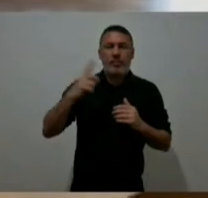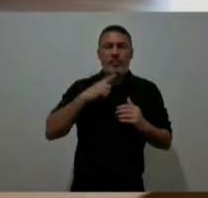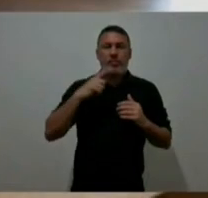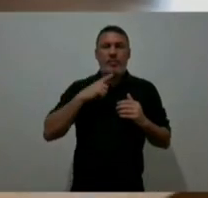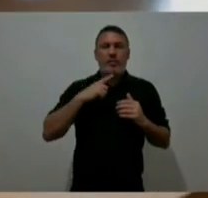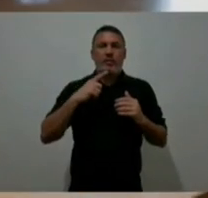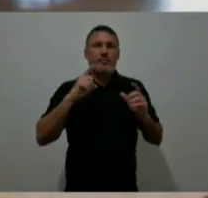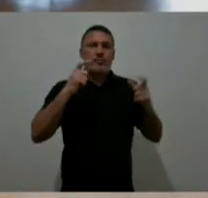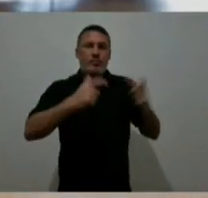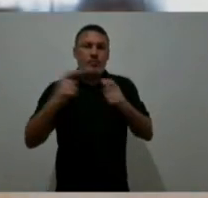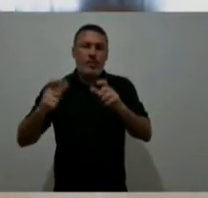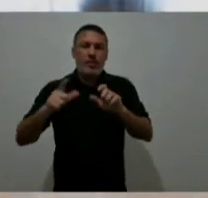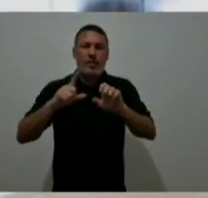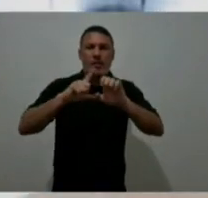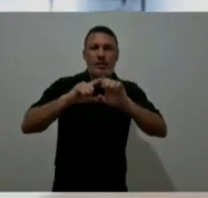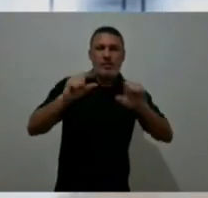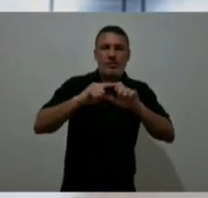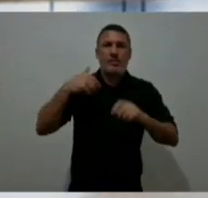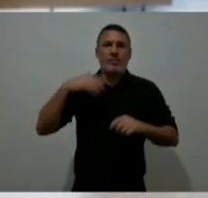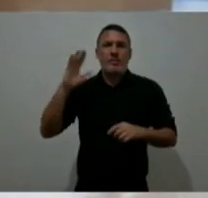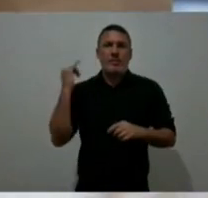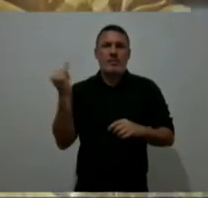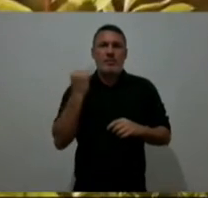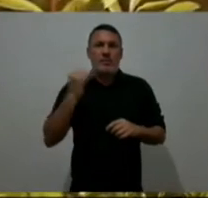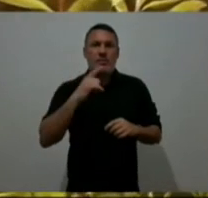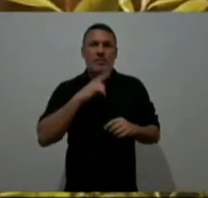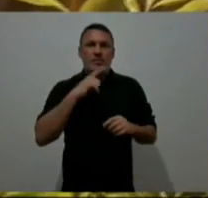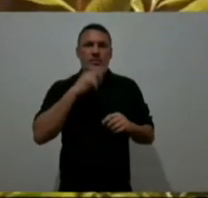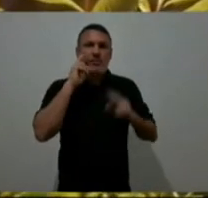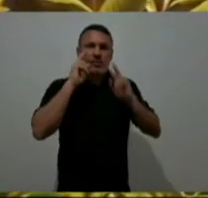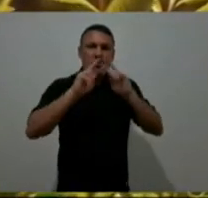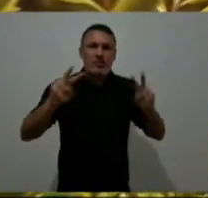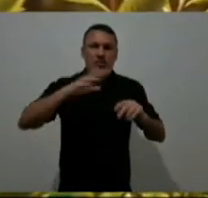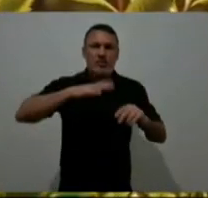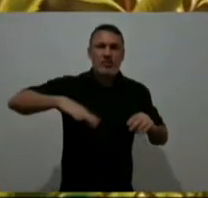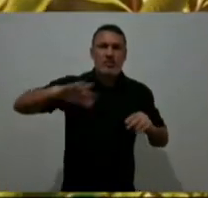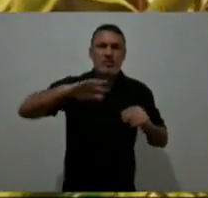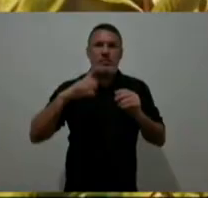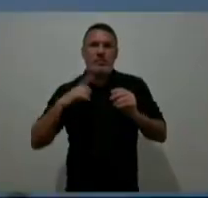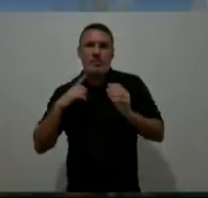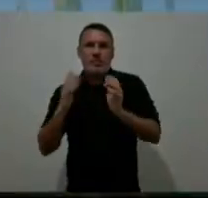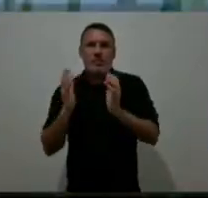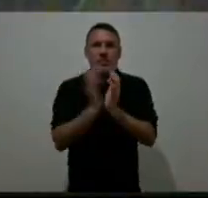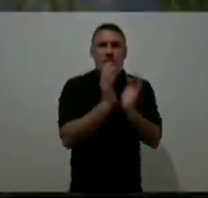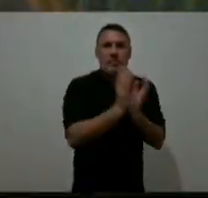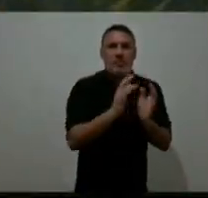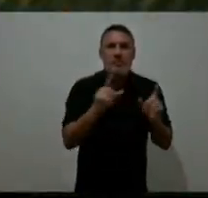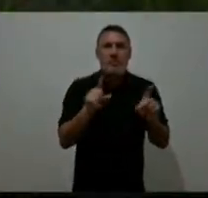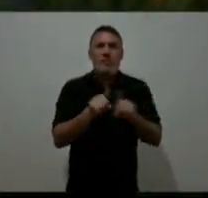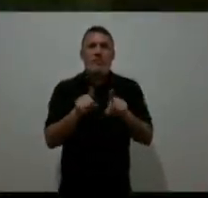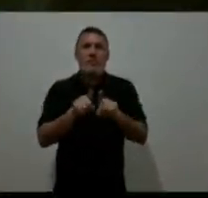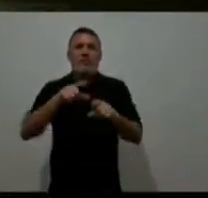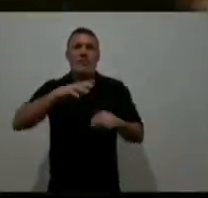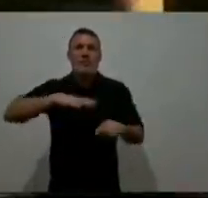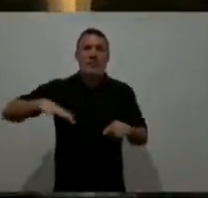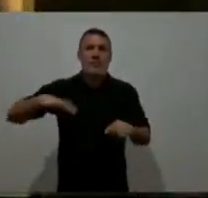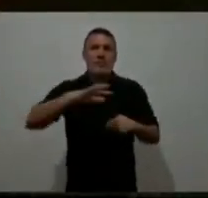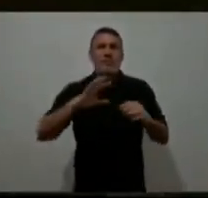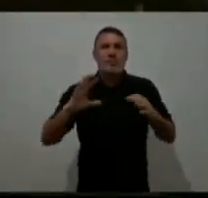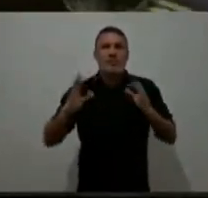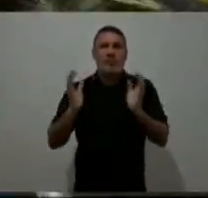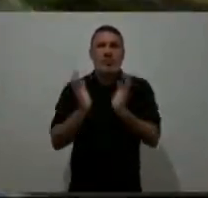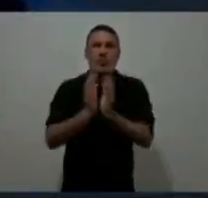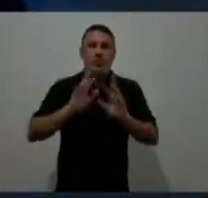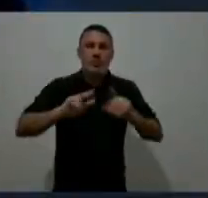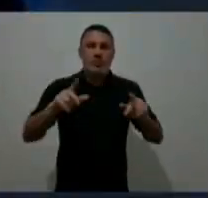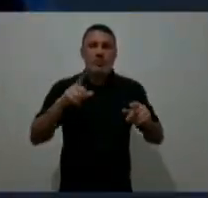urbano onde o paisagismo, as áreas comuns, os espaços internos e externos possam valorizar a essência